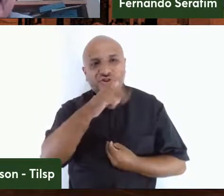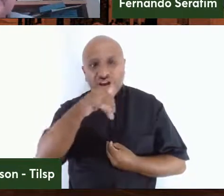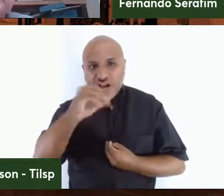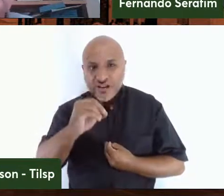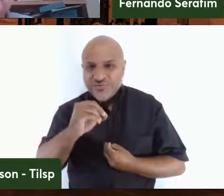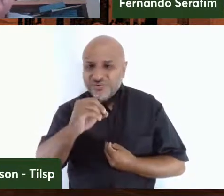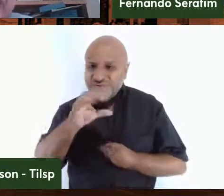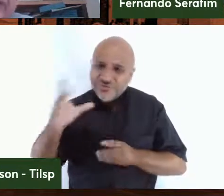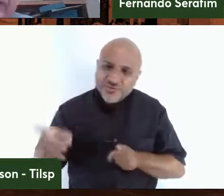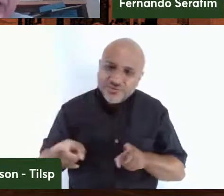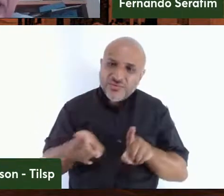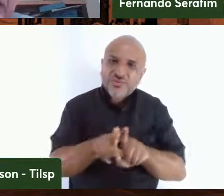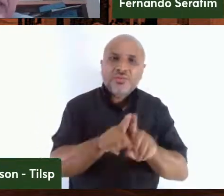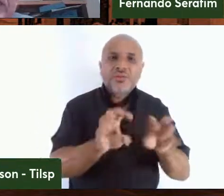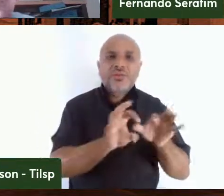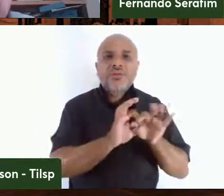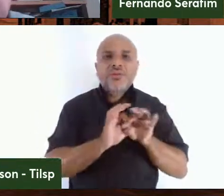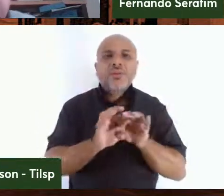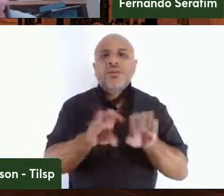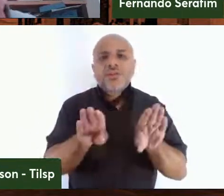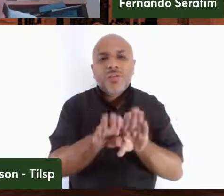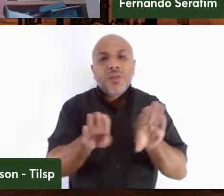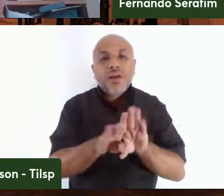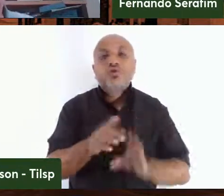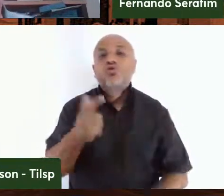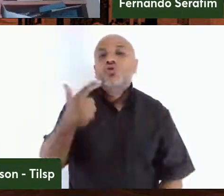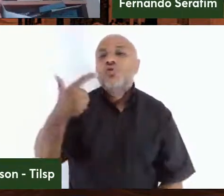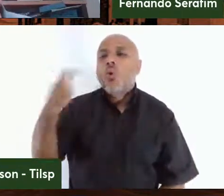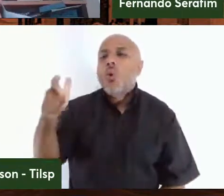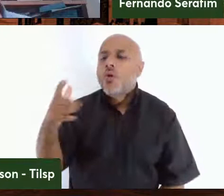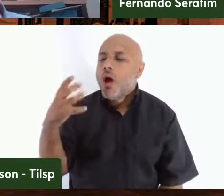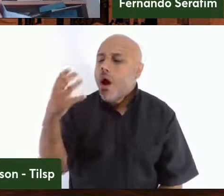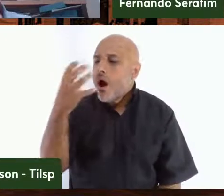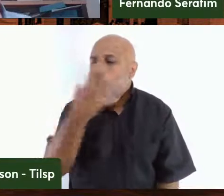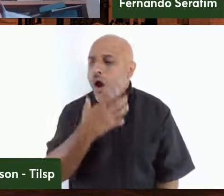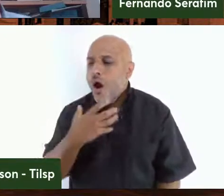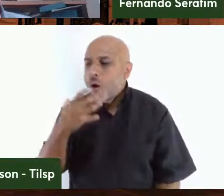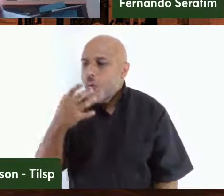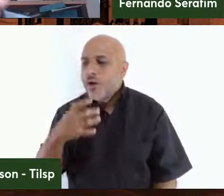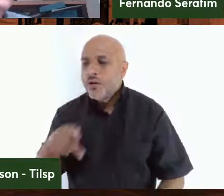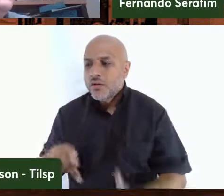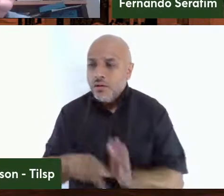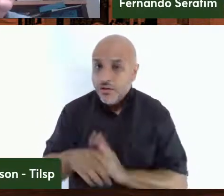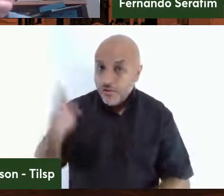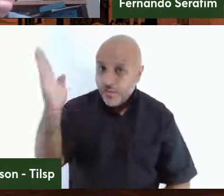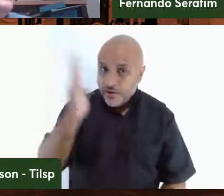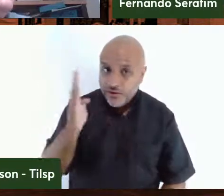as agregadas do Machado, e de outros romances, né? Brasileiros também,